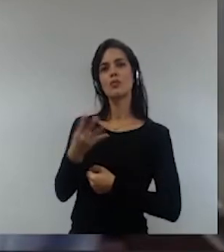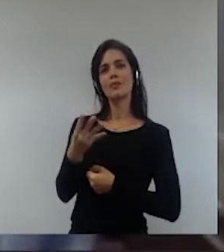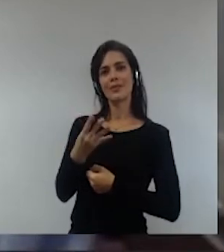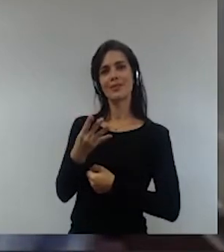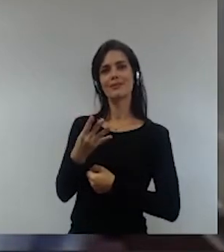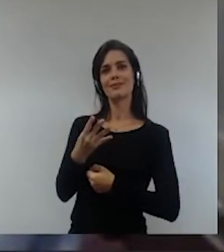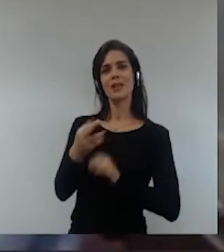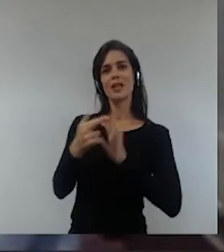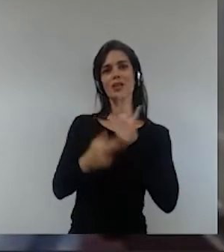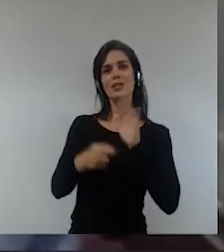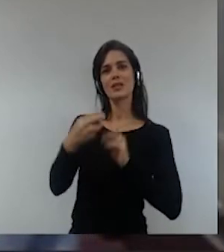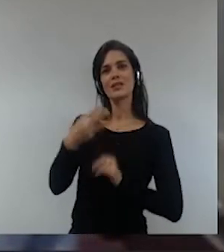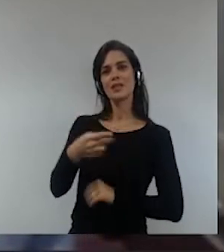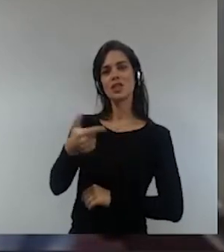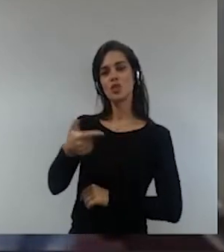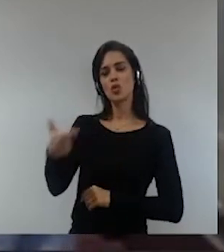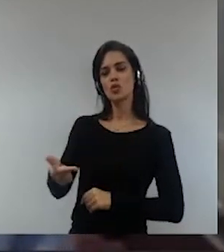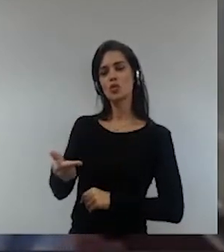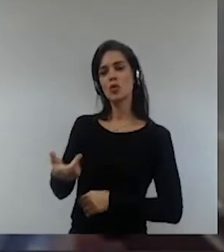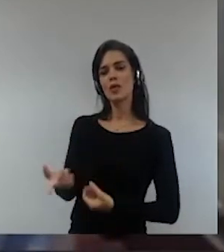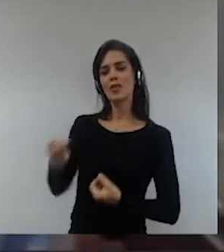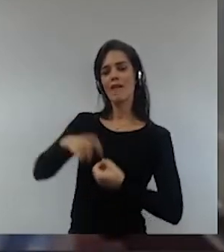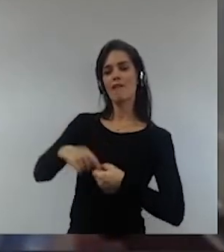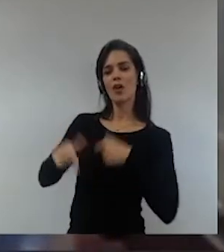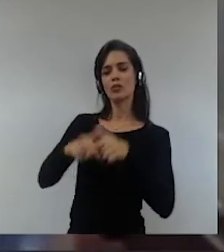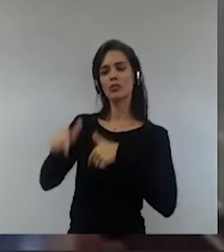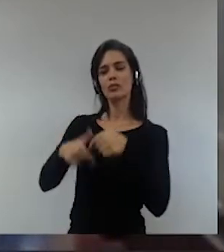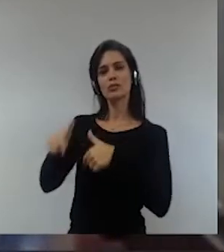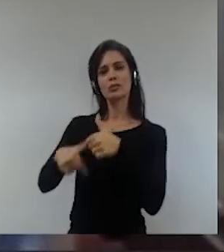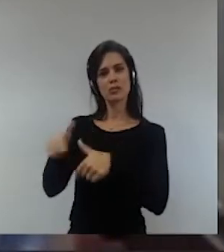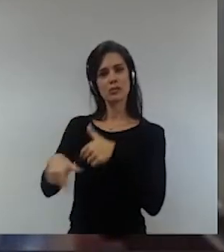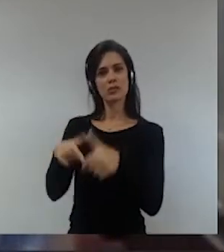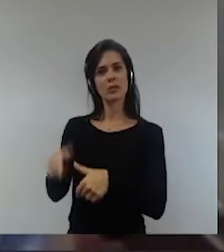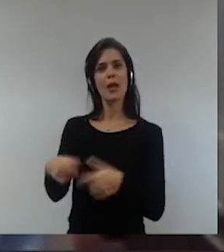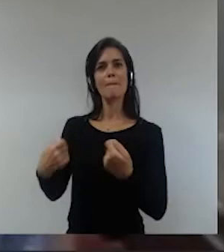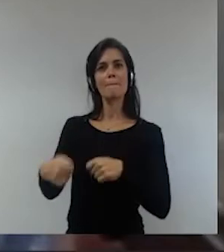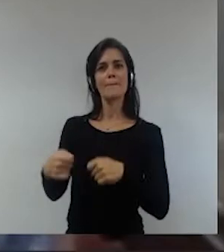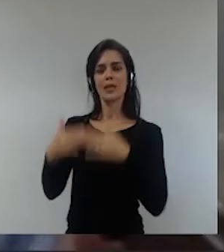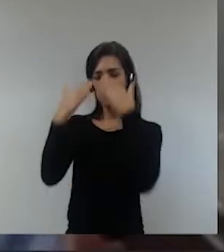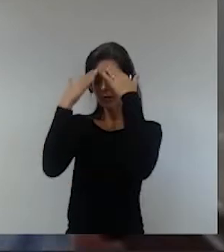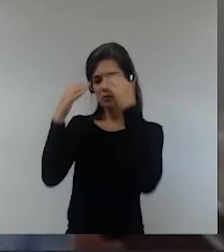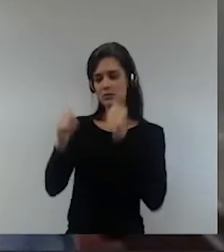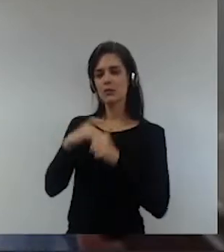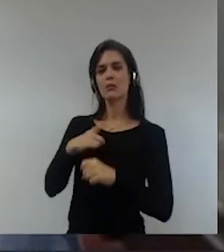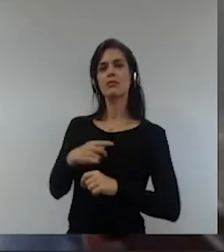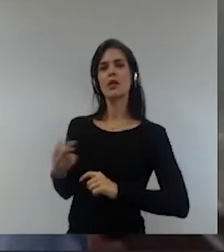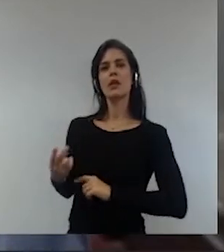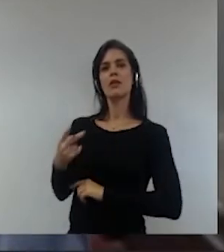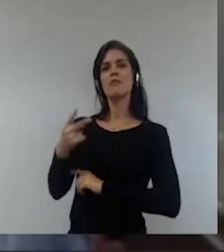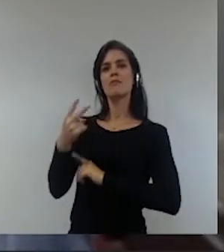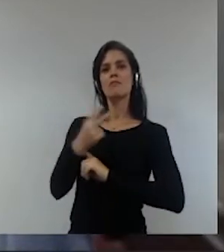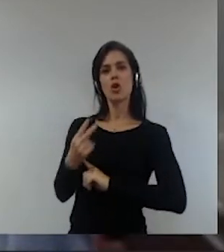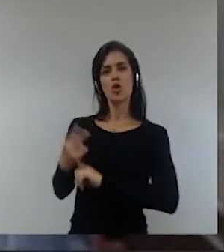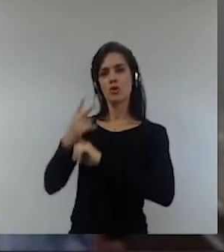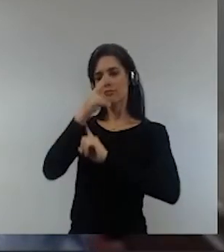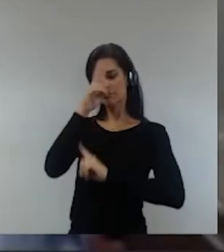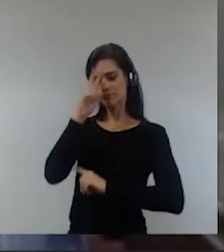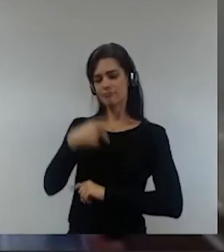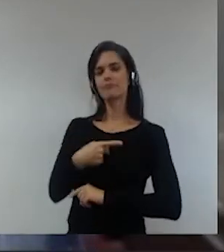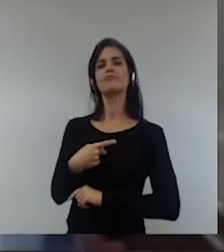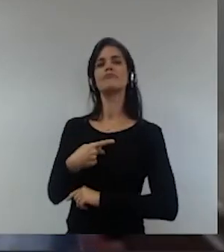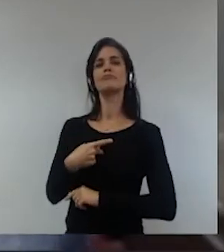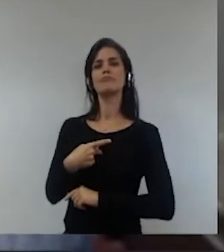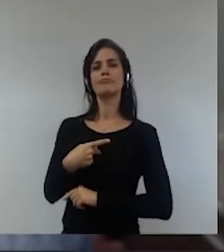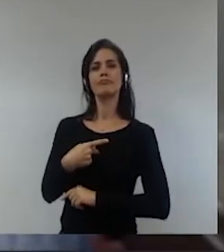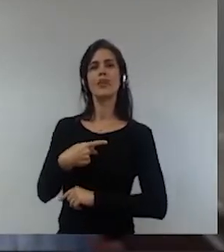que trata justamente dessa retomada gradual das atividades presenciais. Então, os advogados devem cada vez mais exigir